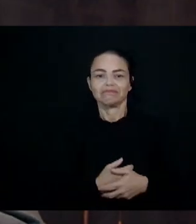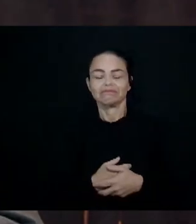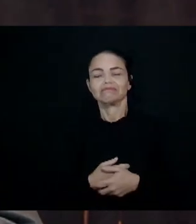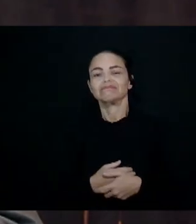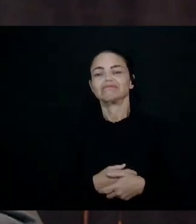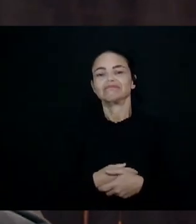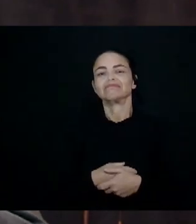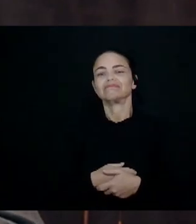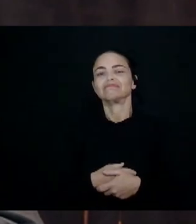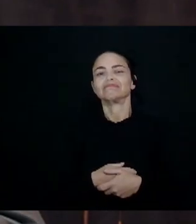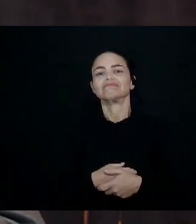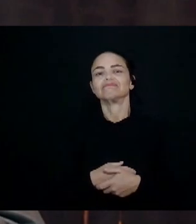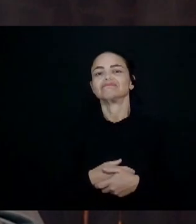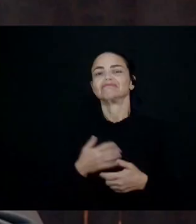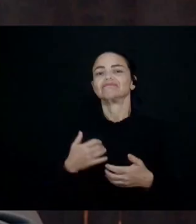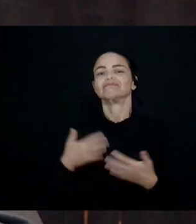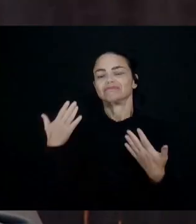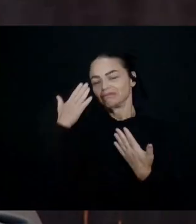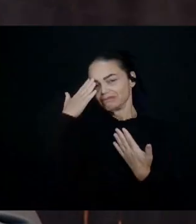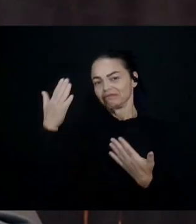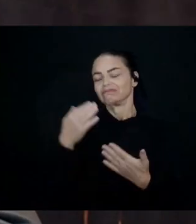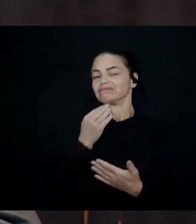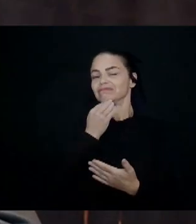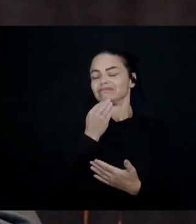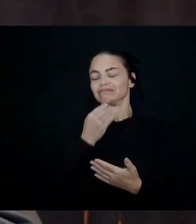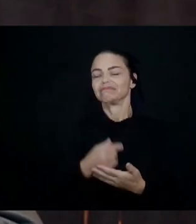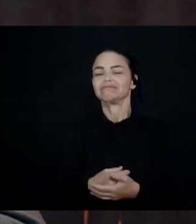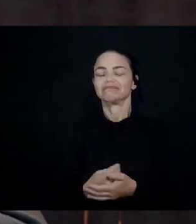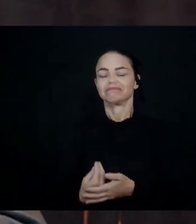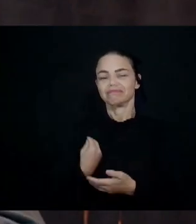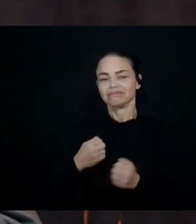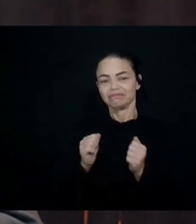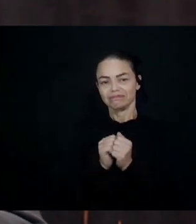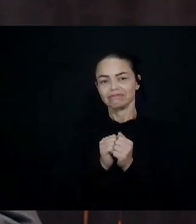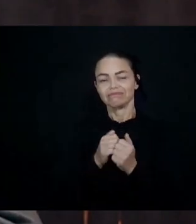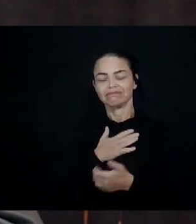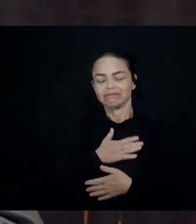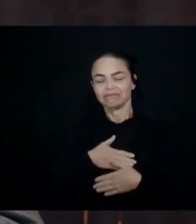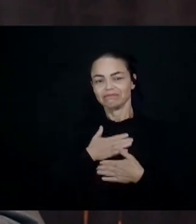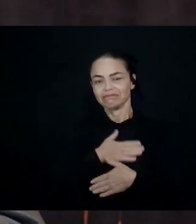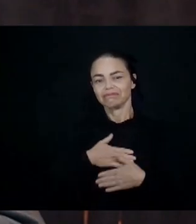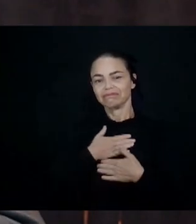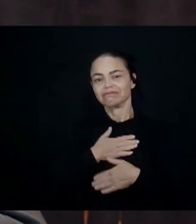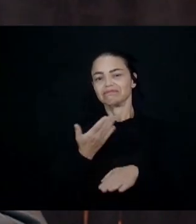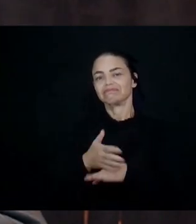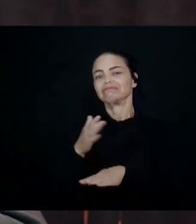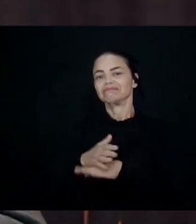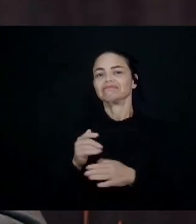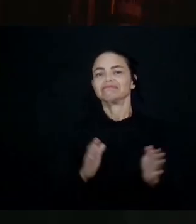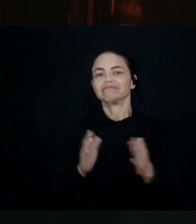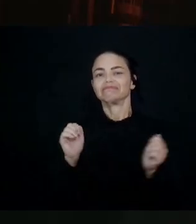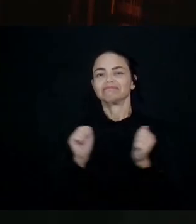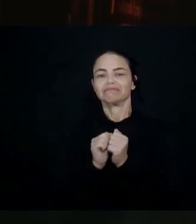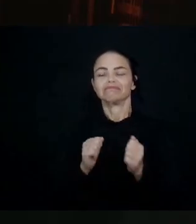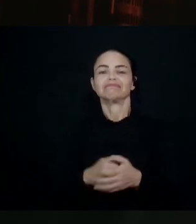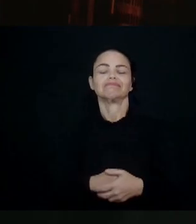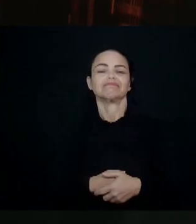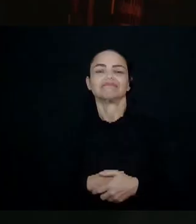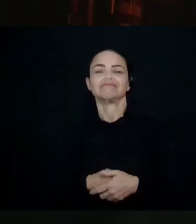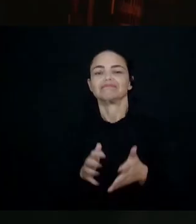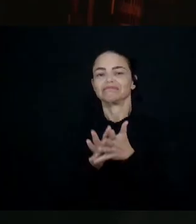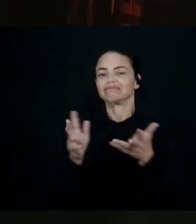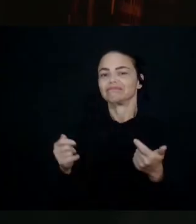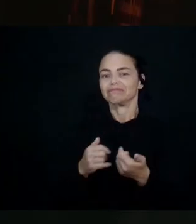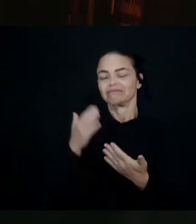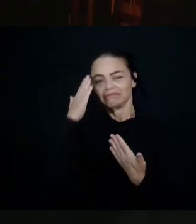uma diversão. E eu agradeço, né, a oportunidade de estar aqui com vocês, foi um prazer enorme poder participar desse momento juntamente com vocês. Maravilha, a gente que agradece a